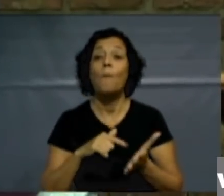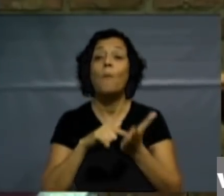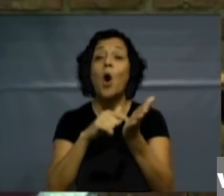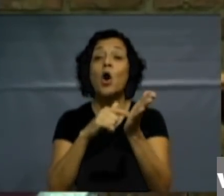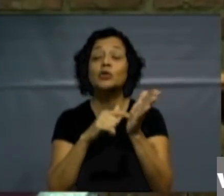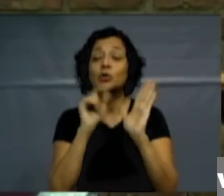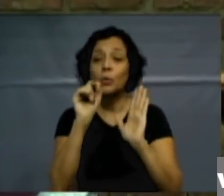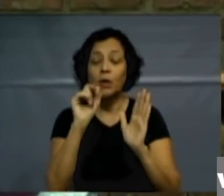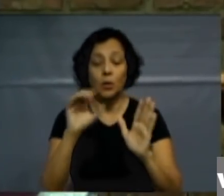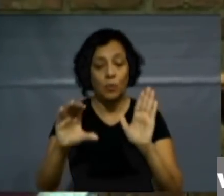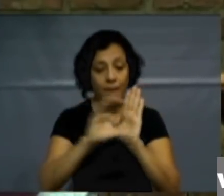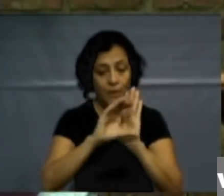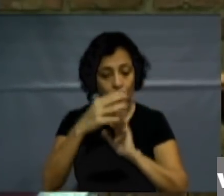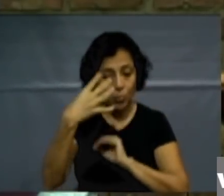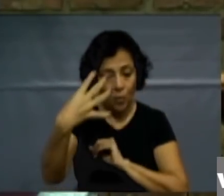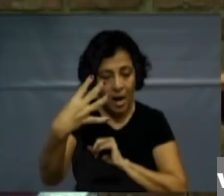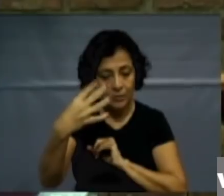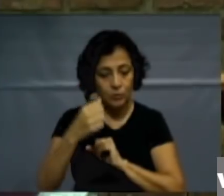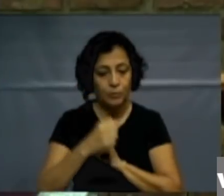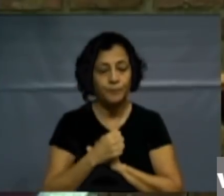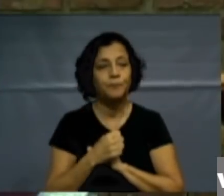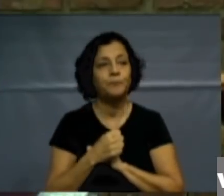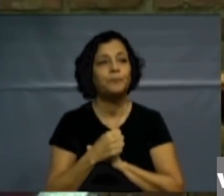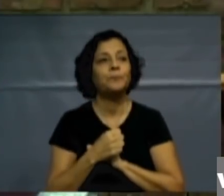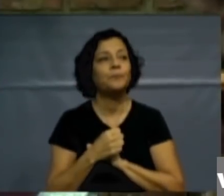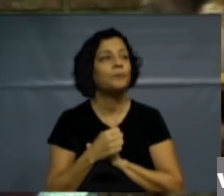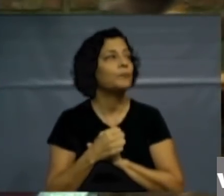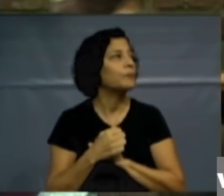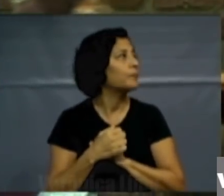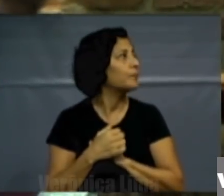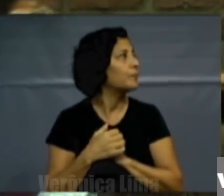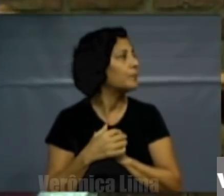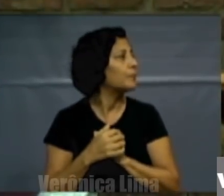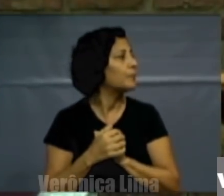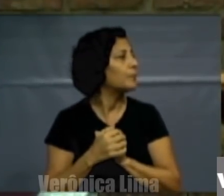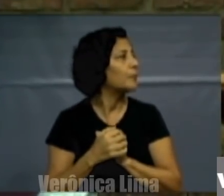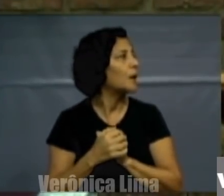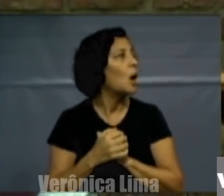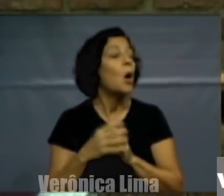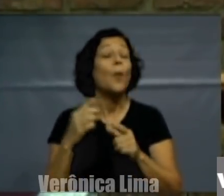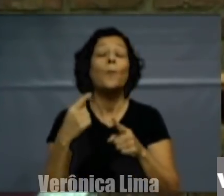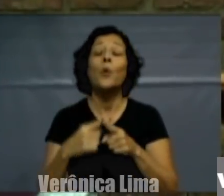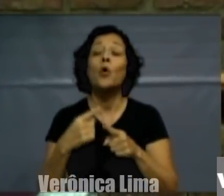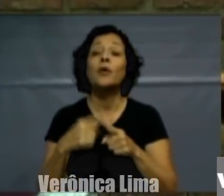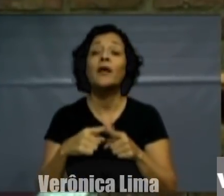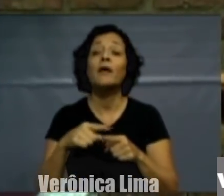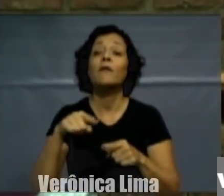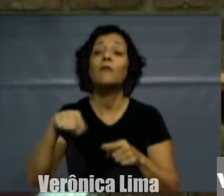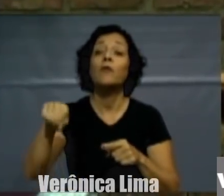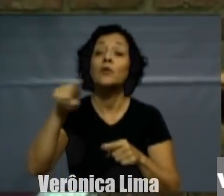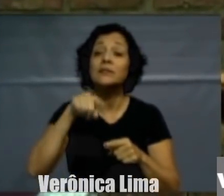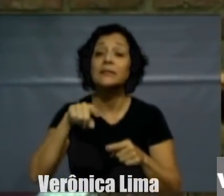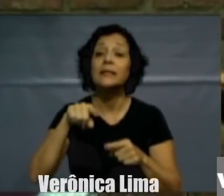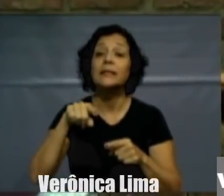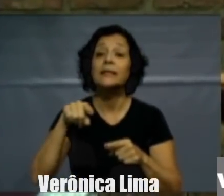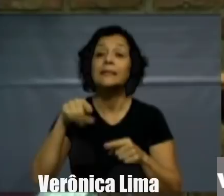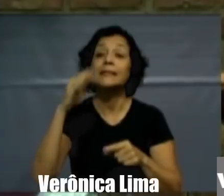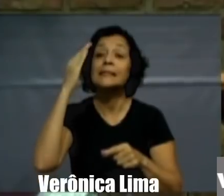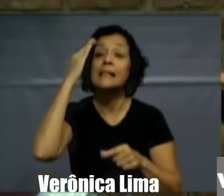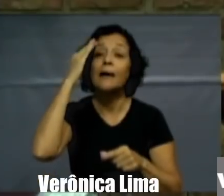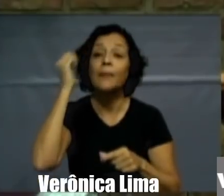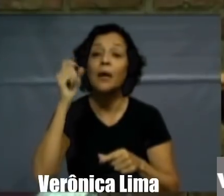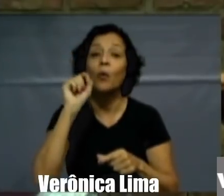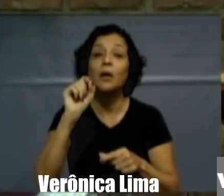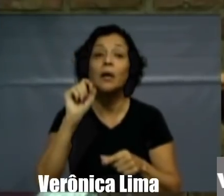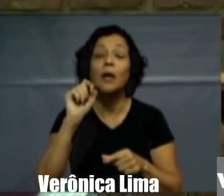Tessalonicenses, capítulo 4, versículos 2, 4 e 9. Porque vós bem sabeis que mandamentos vos